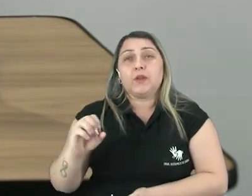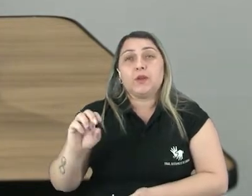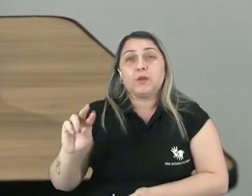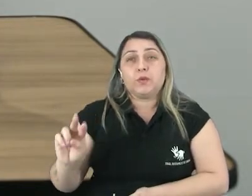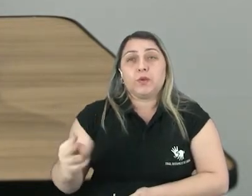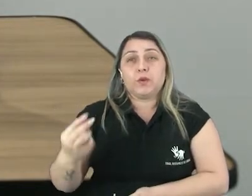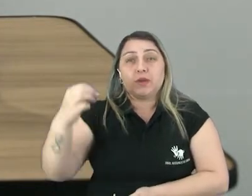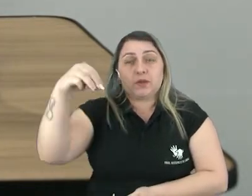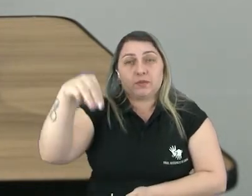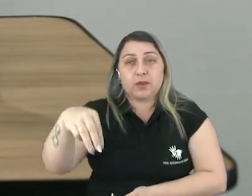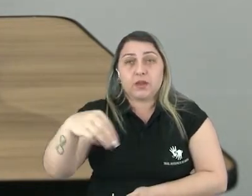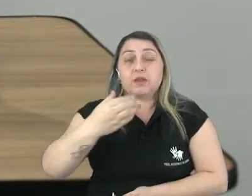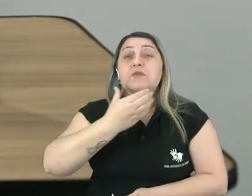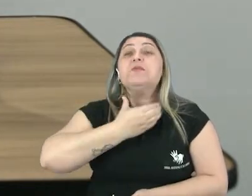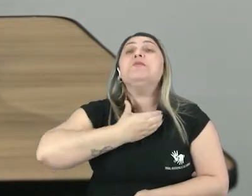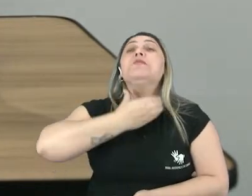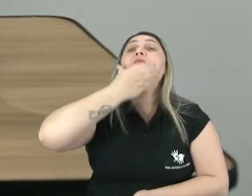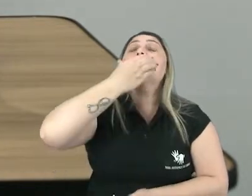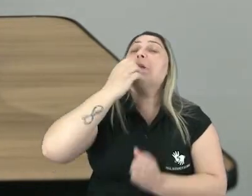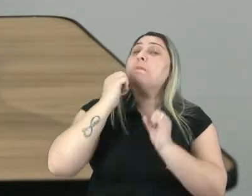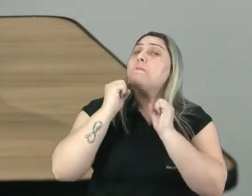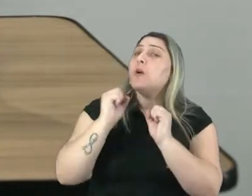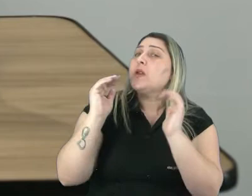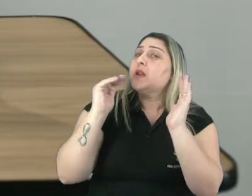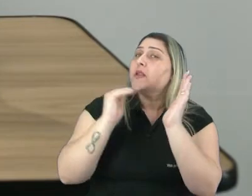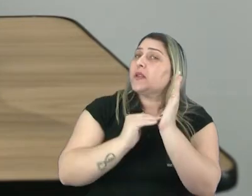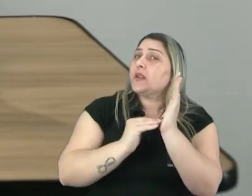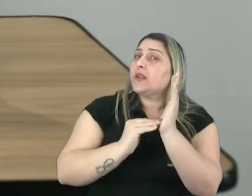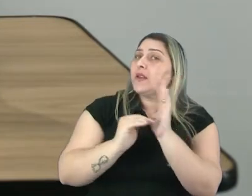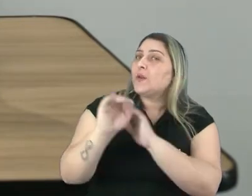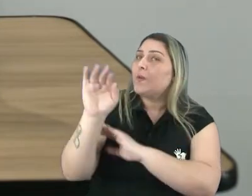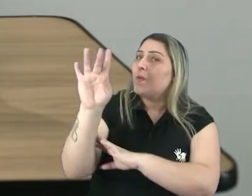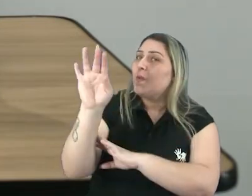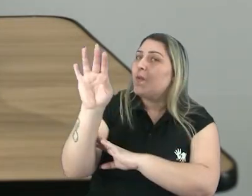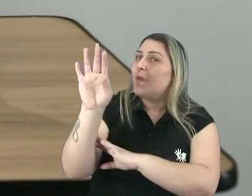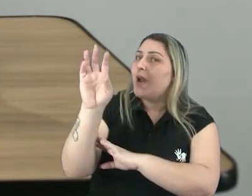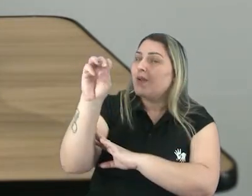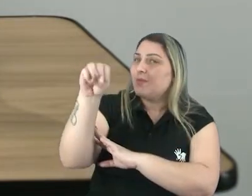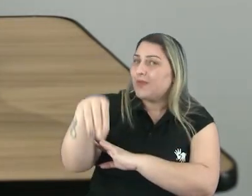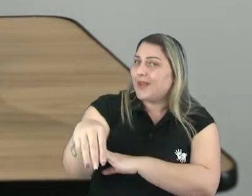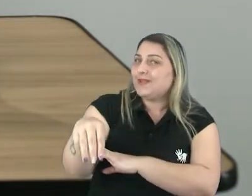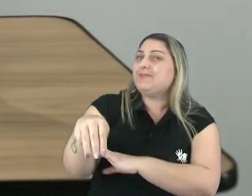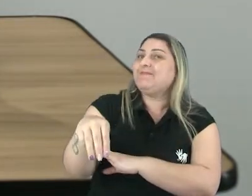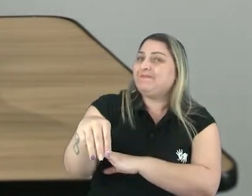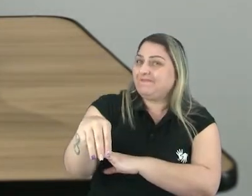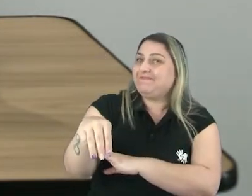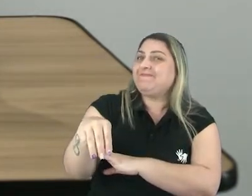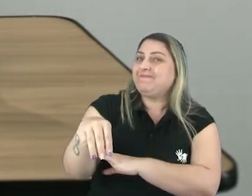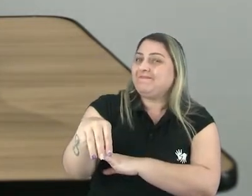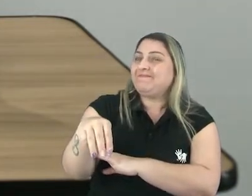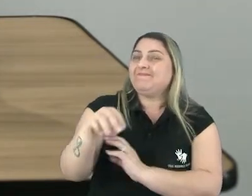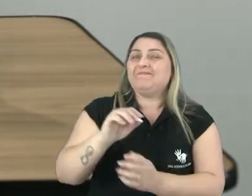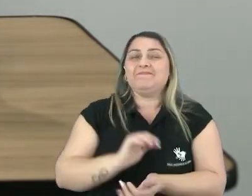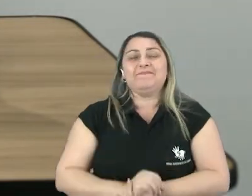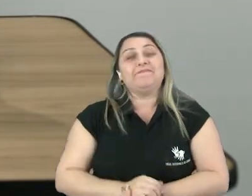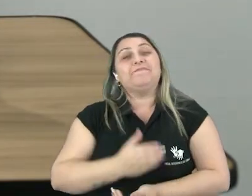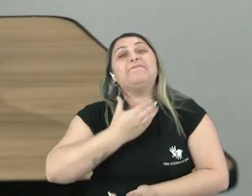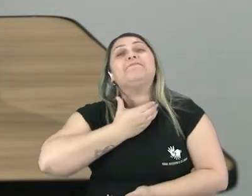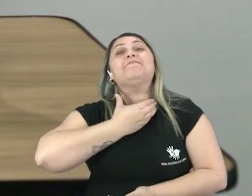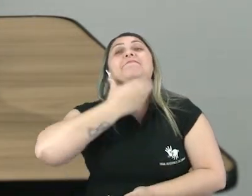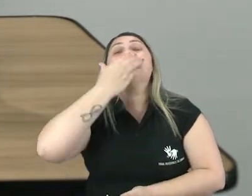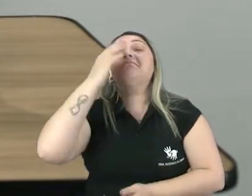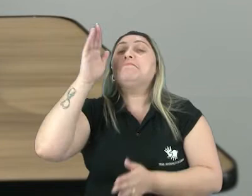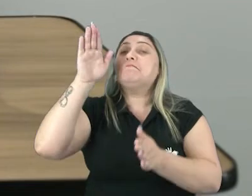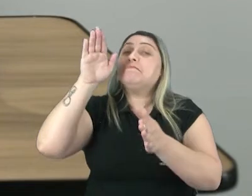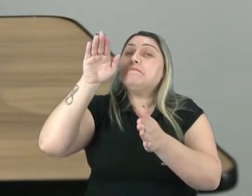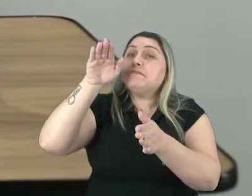2 metros. E a girafa pode atingir até quantos metros? Até 4. Então, será que a girafa